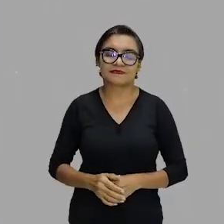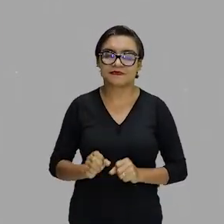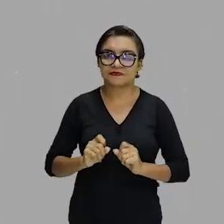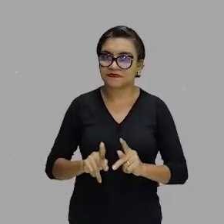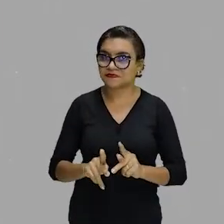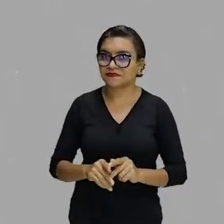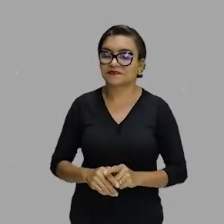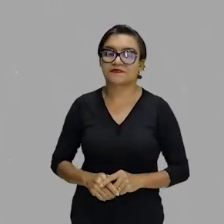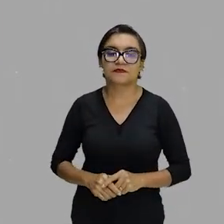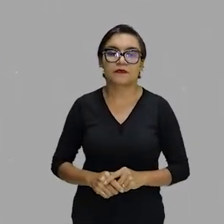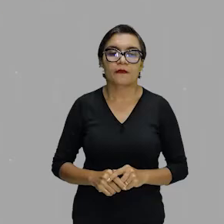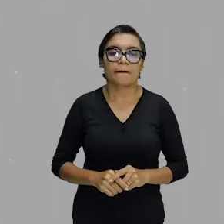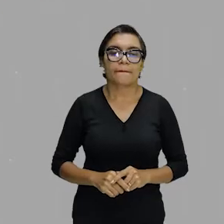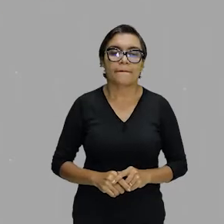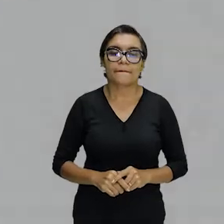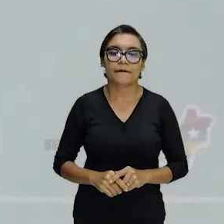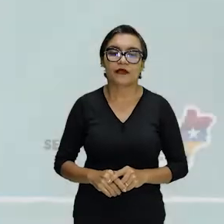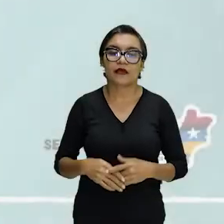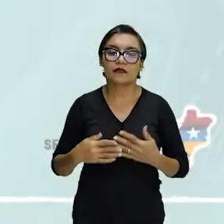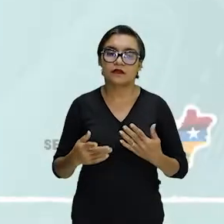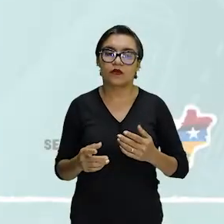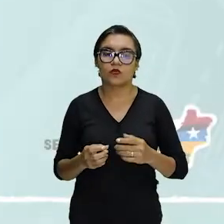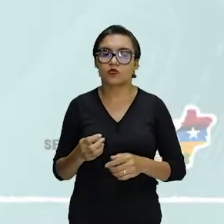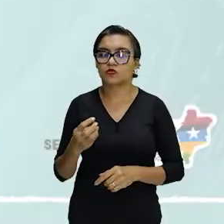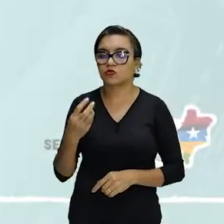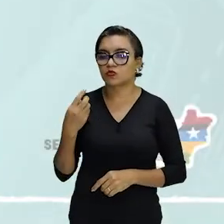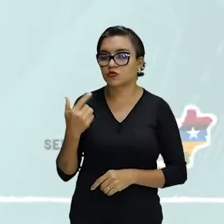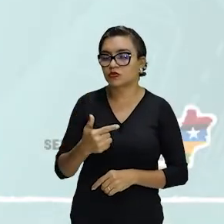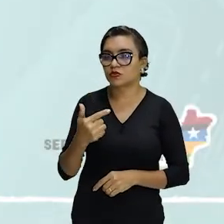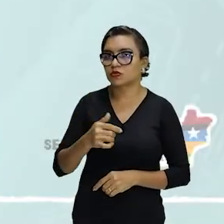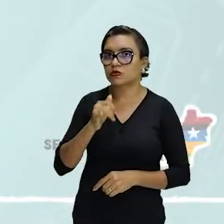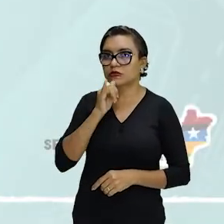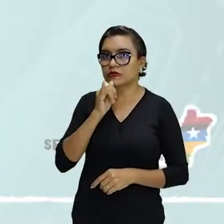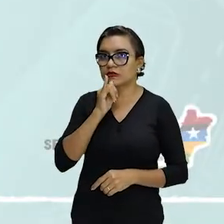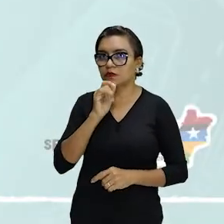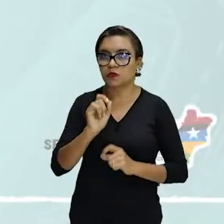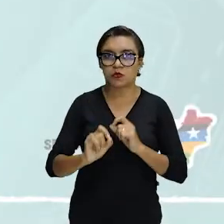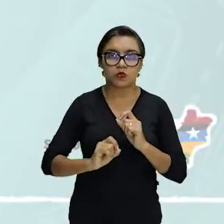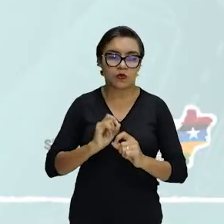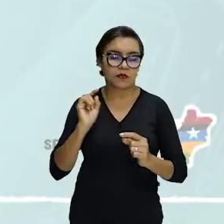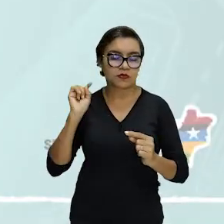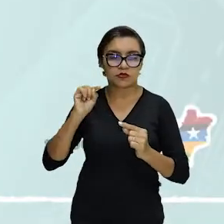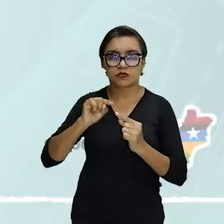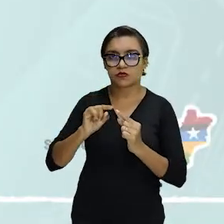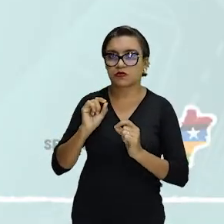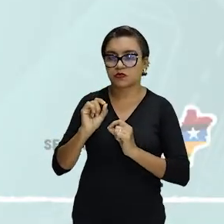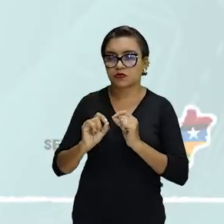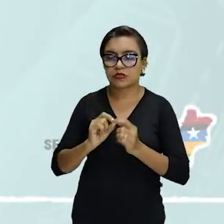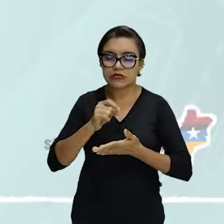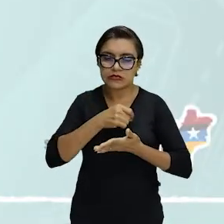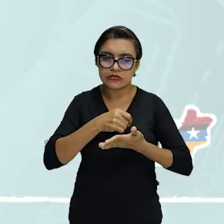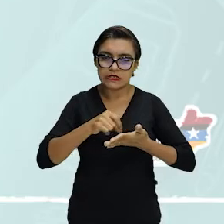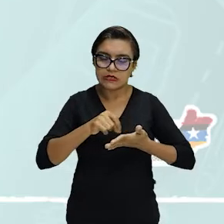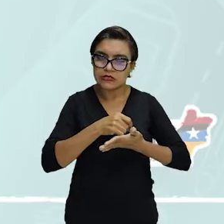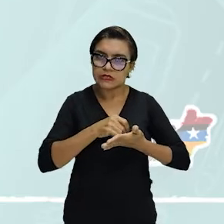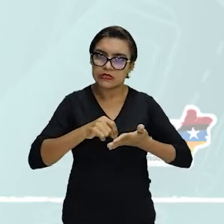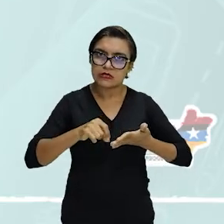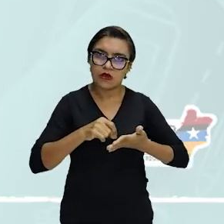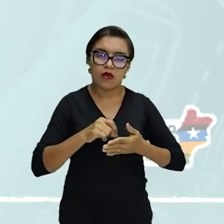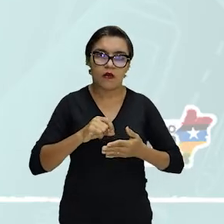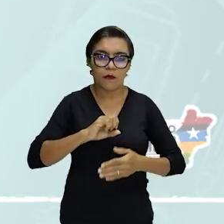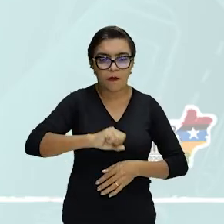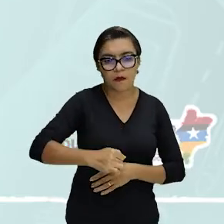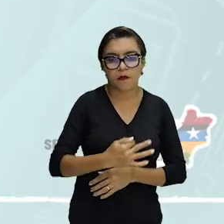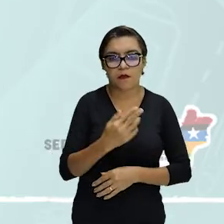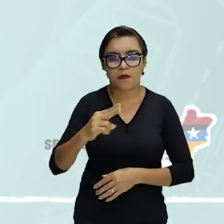tá? Vamos para o segundo exemplo. No nosso segundo exemplo, nosso objetivo agora é escrever em uma única